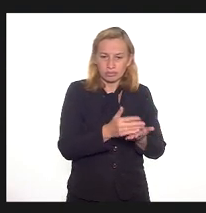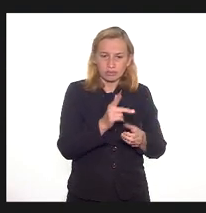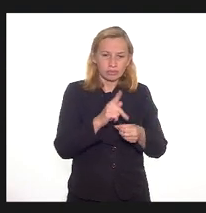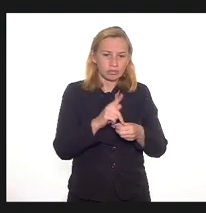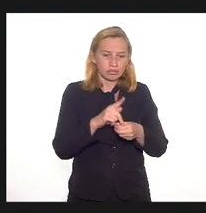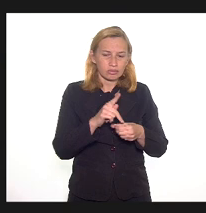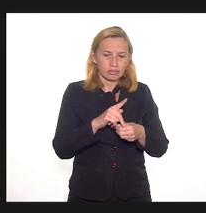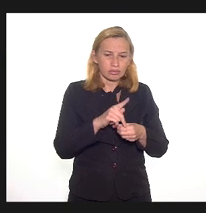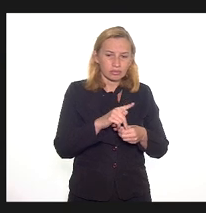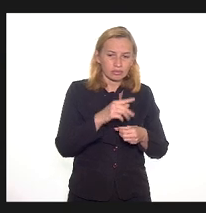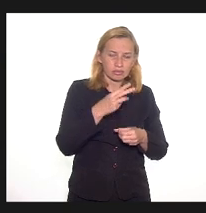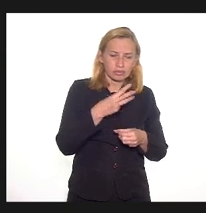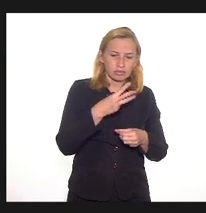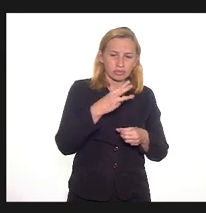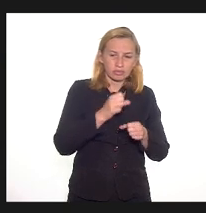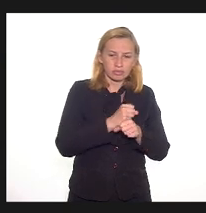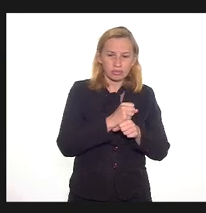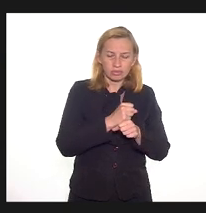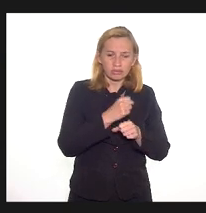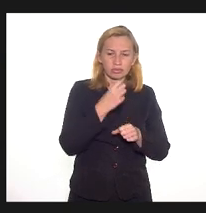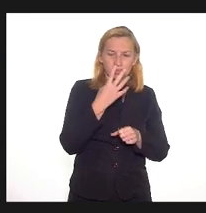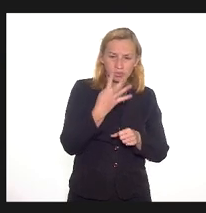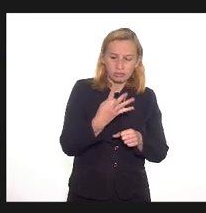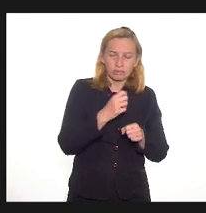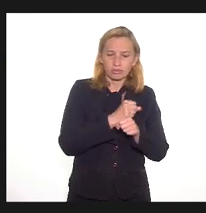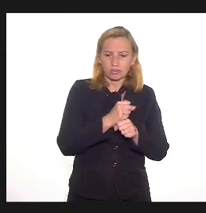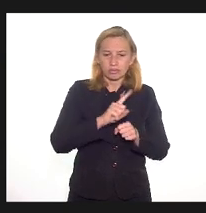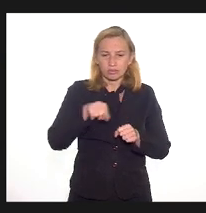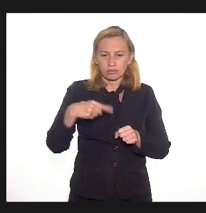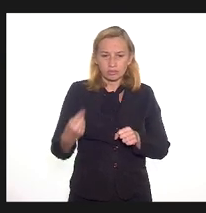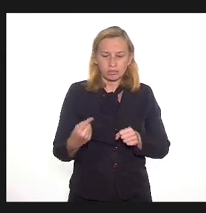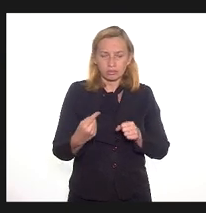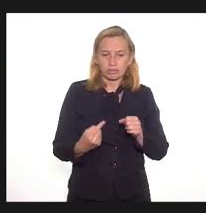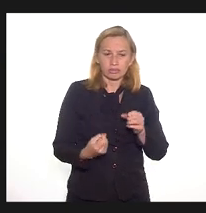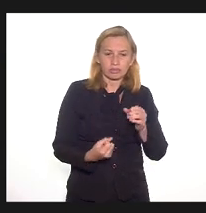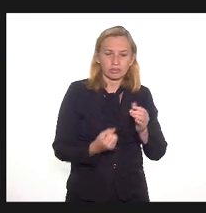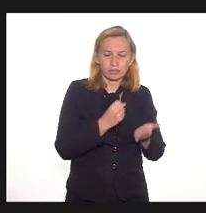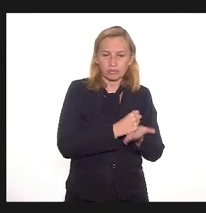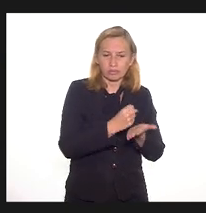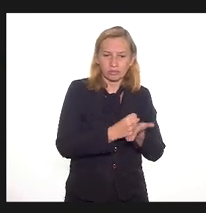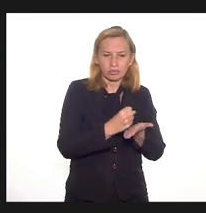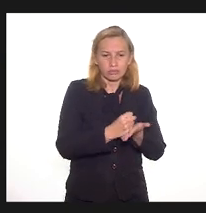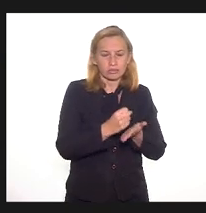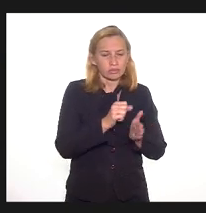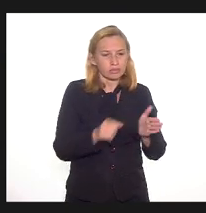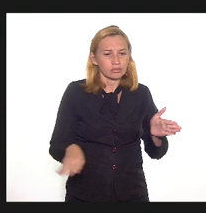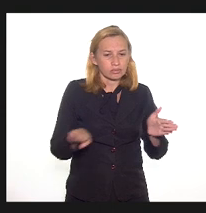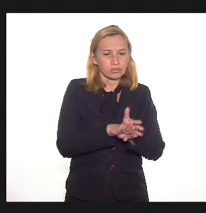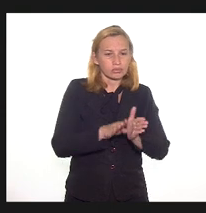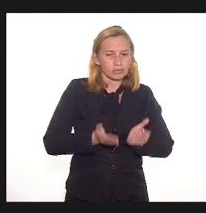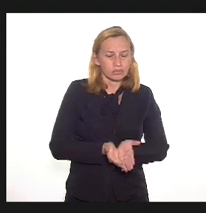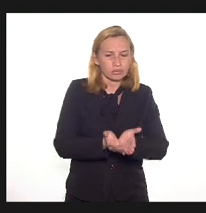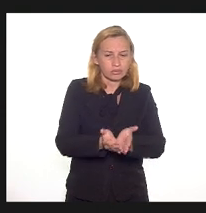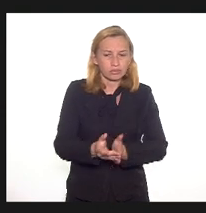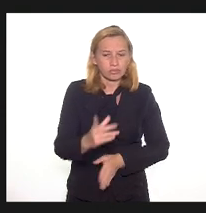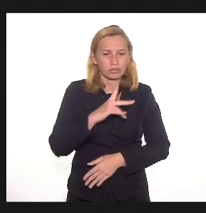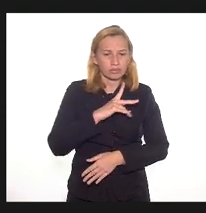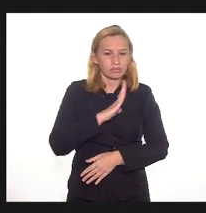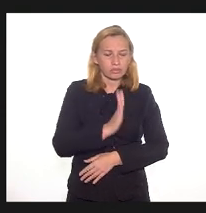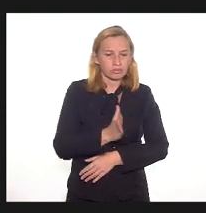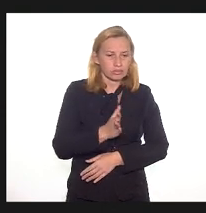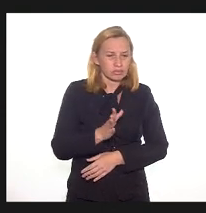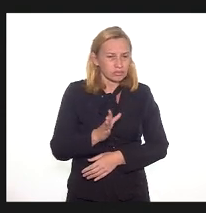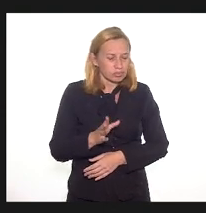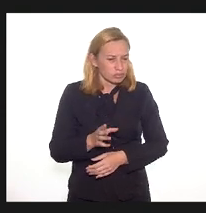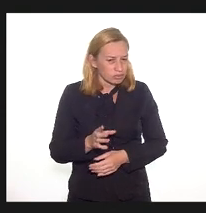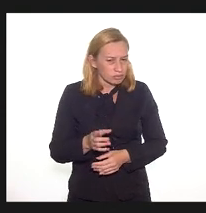seja, 3-4 anos depois aí da contratação da plataforma. Ao passo de quando a gente tem uma própria, a própria já tem algum